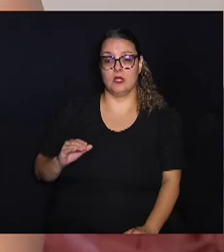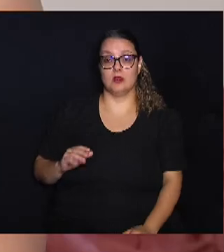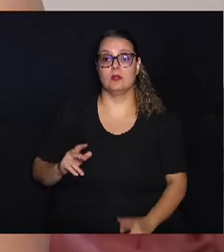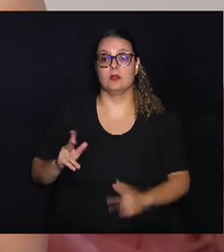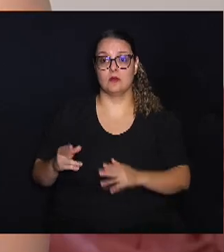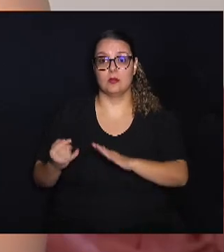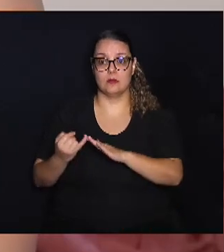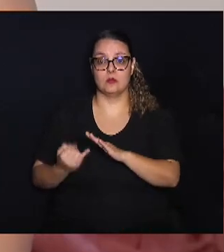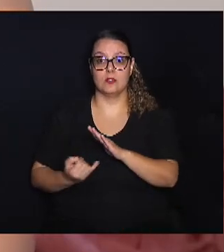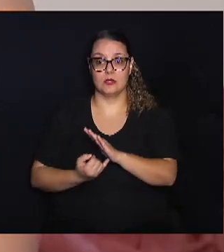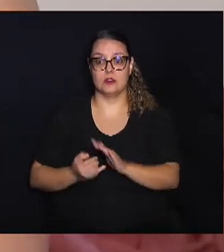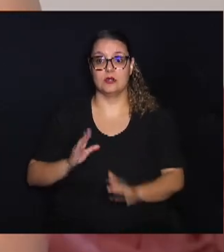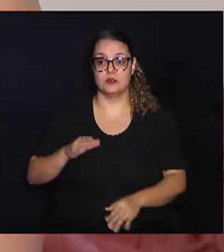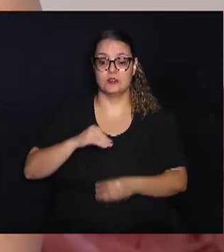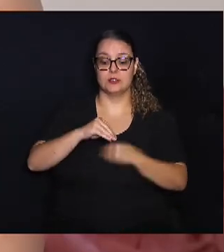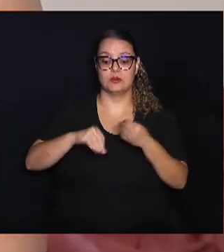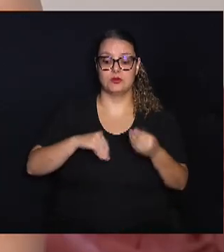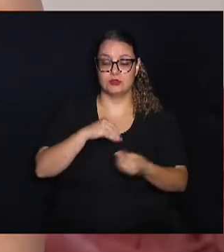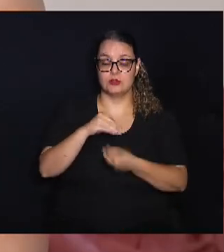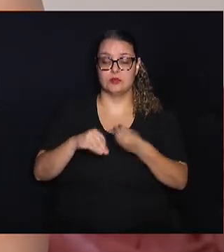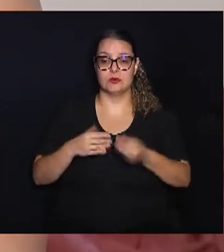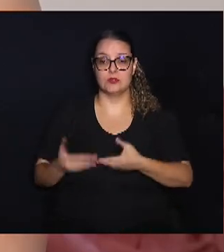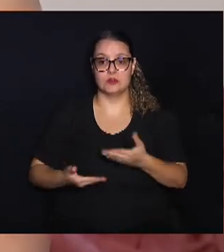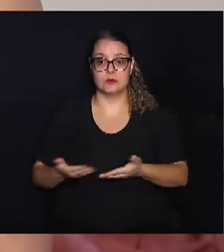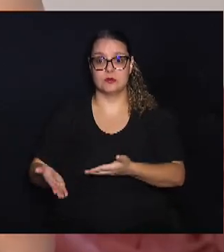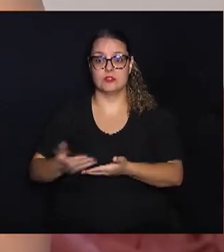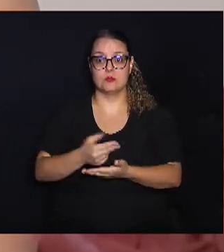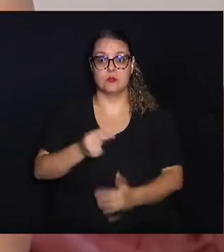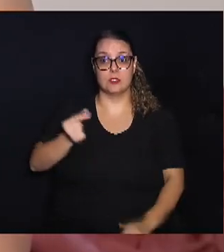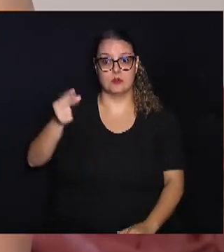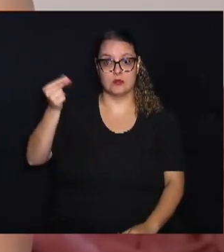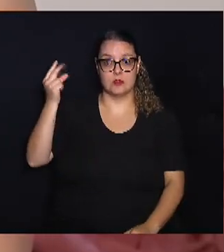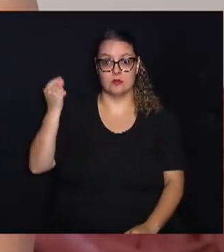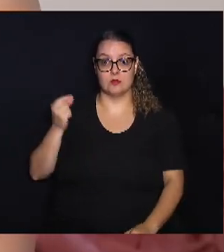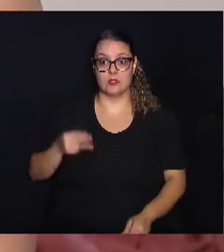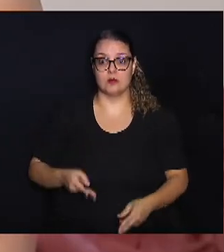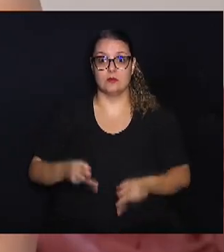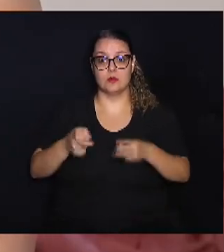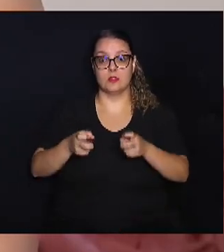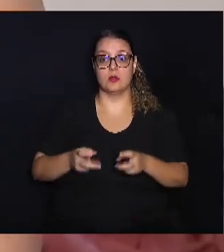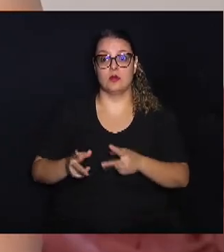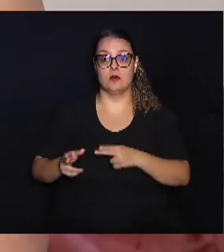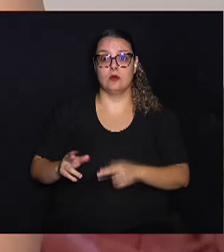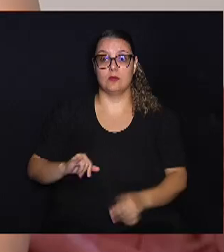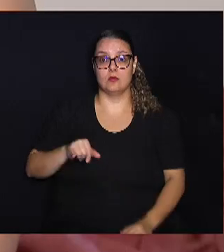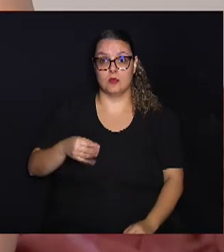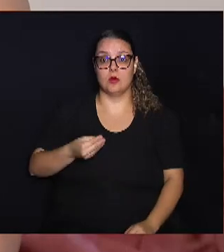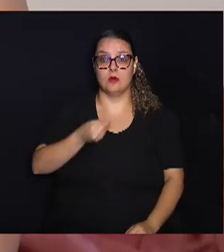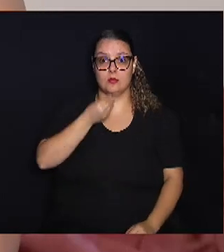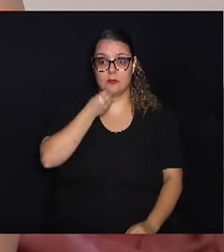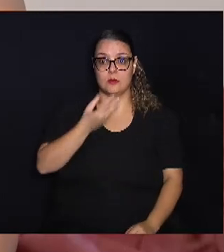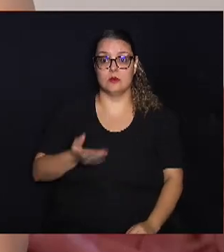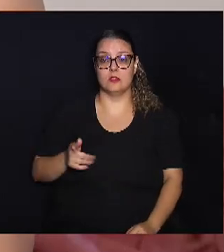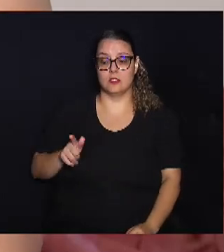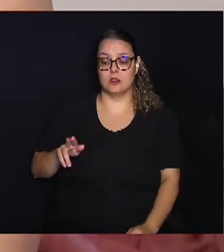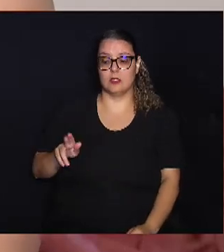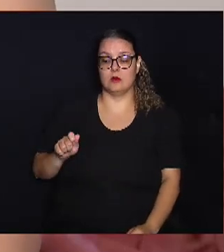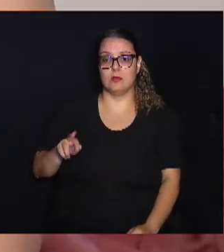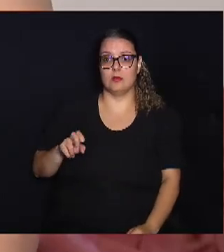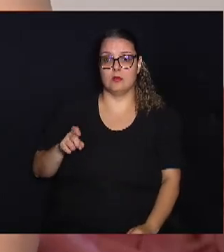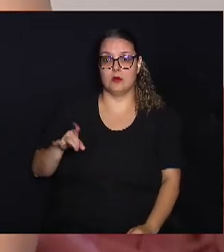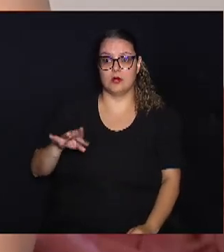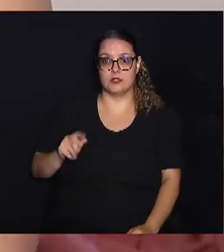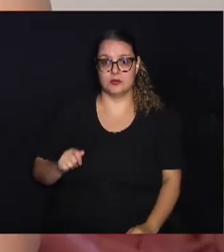instituição que já está envolvida com serviços de acolhimento há bastante tempo, enxergou como uma oportunidade e a Guardinha, né,